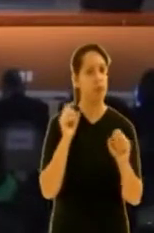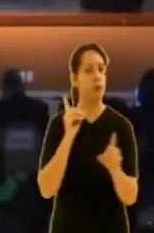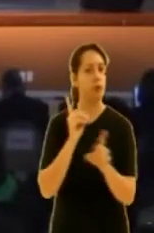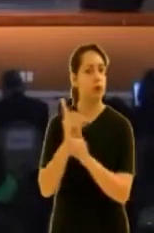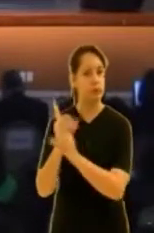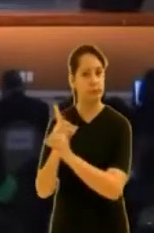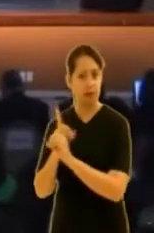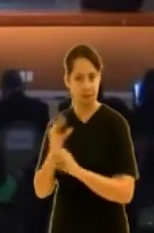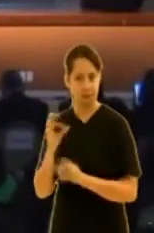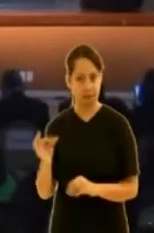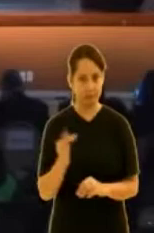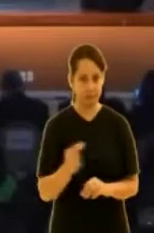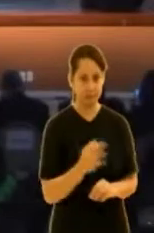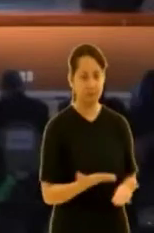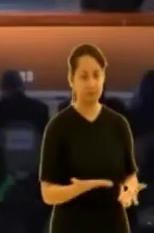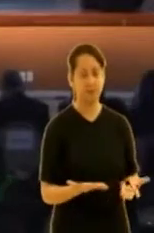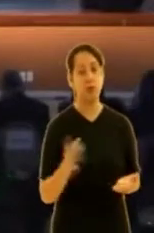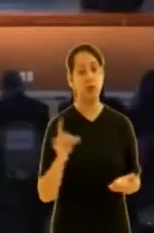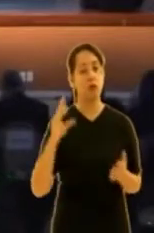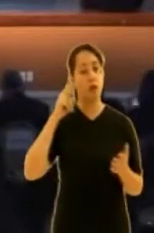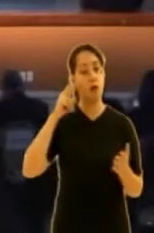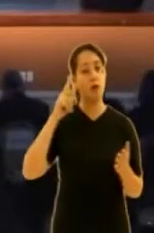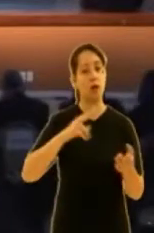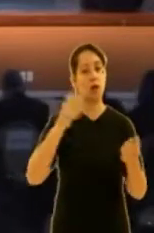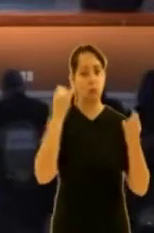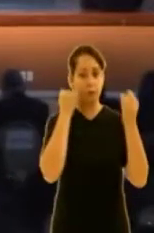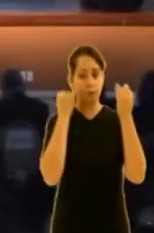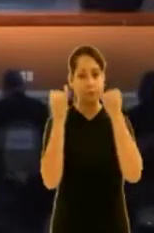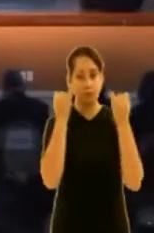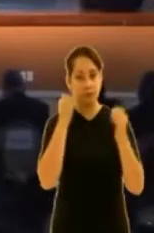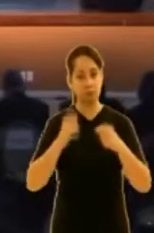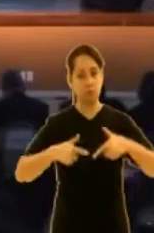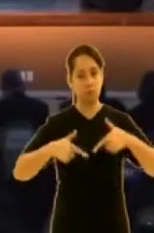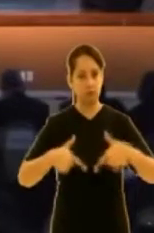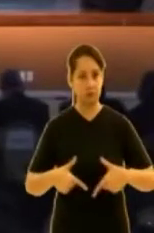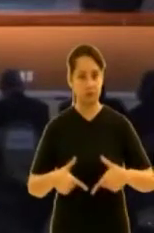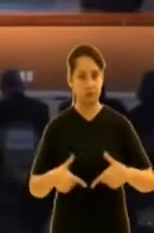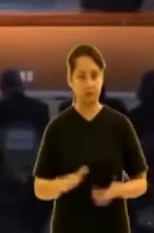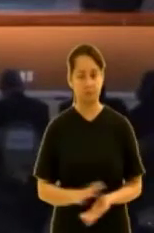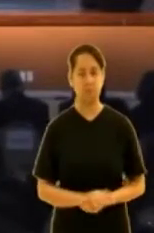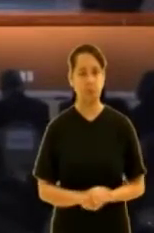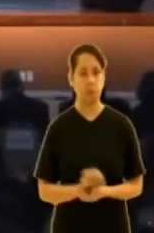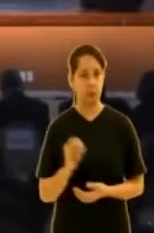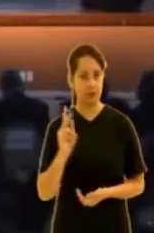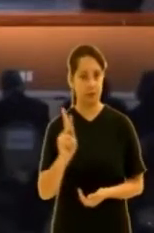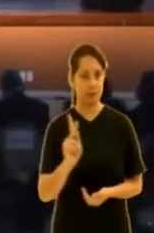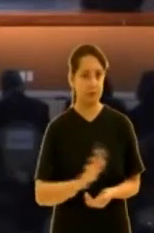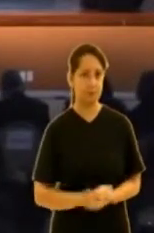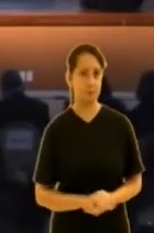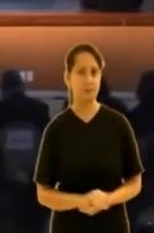localizar direitinho. Então, é só observar as informações do crachá. Né?